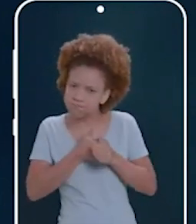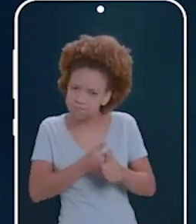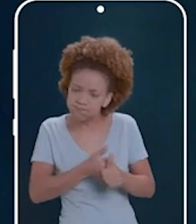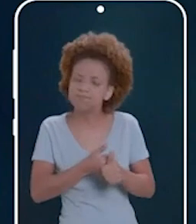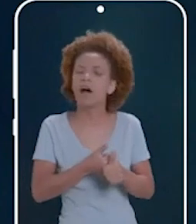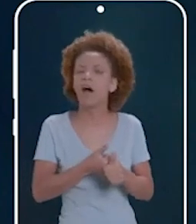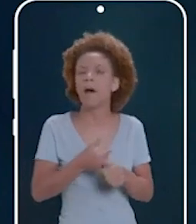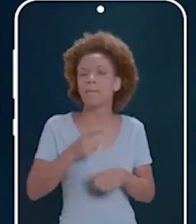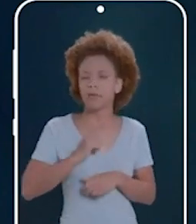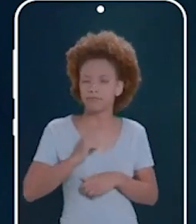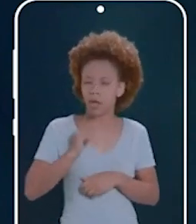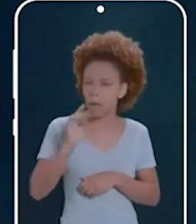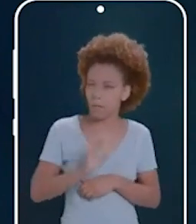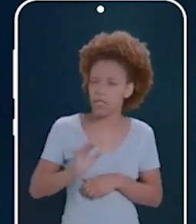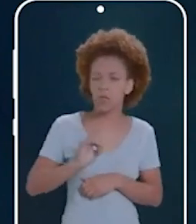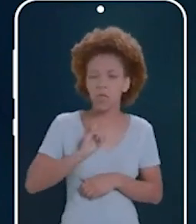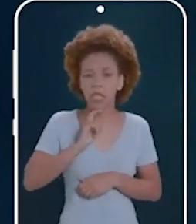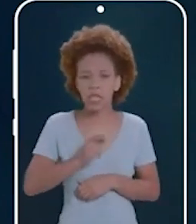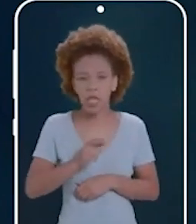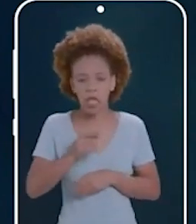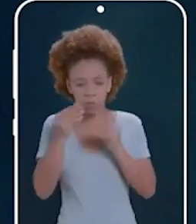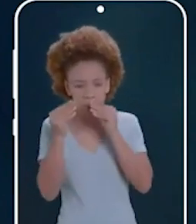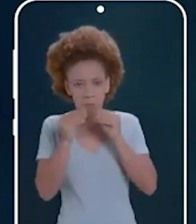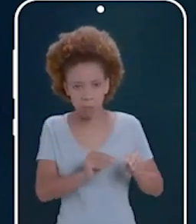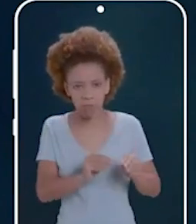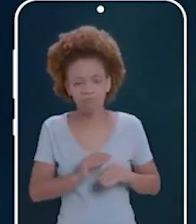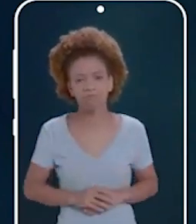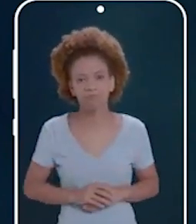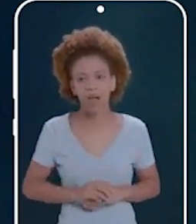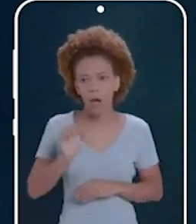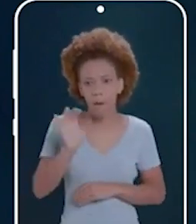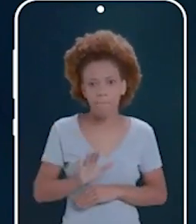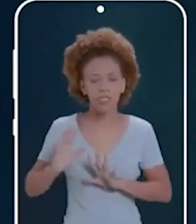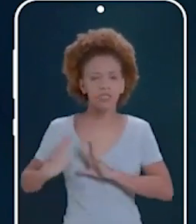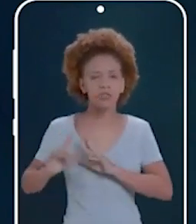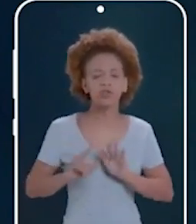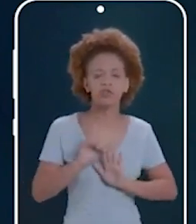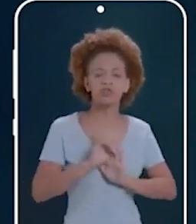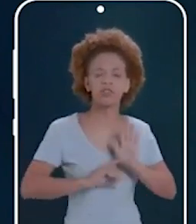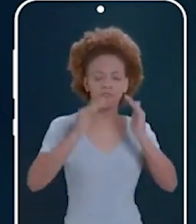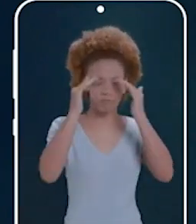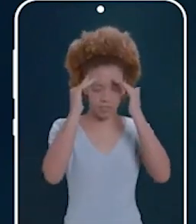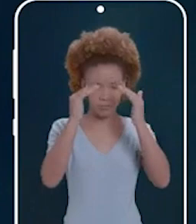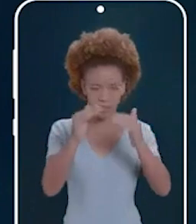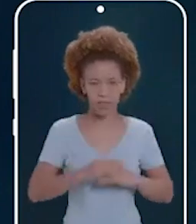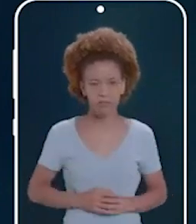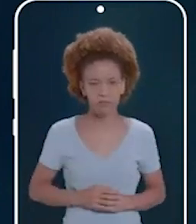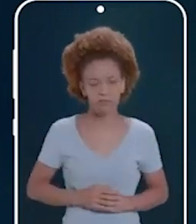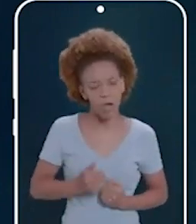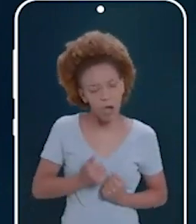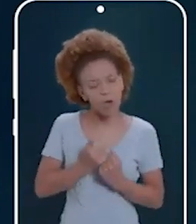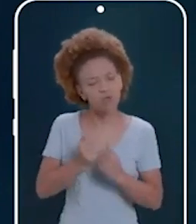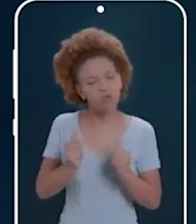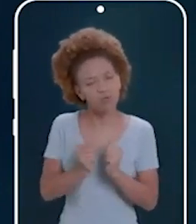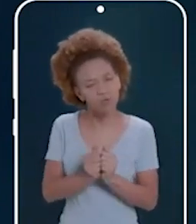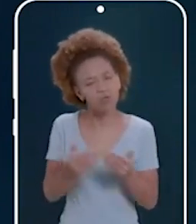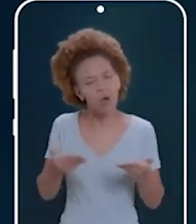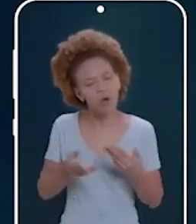São essas diretrizes que vamos seguir para construir um Brasil onde ninguém fique para trás. Um Brasil onde todos têm os seus